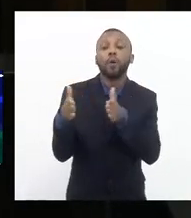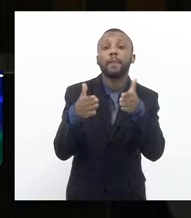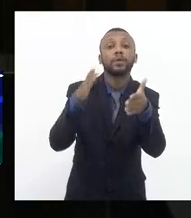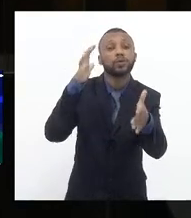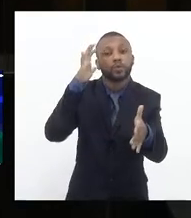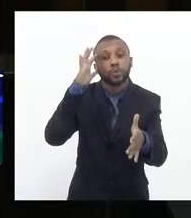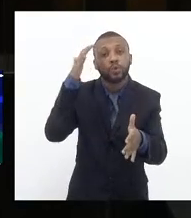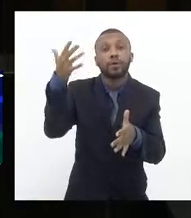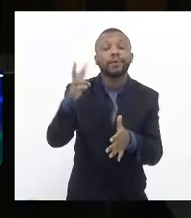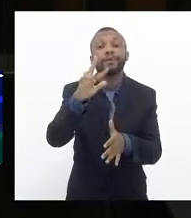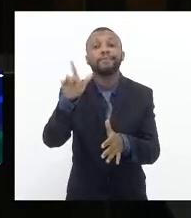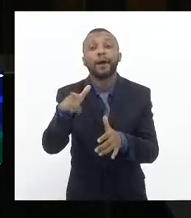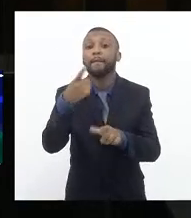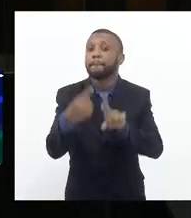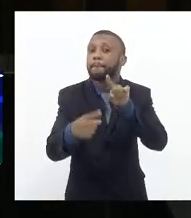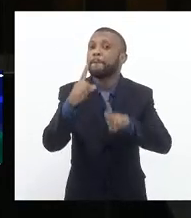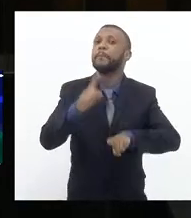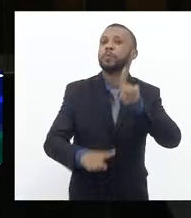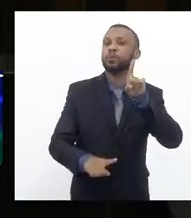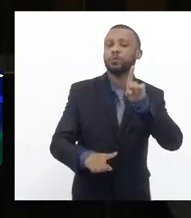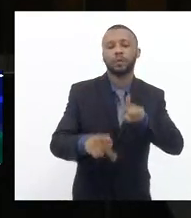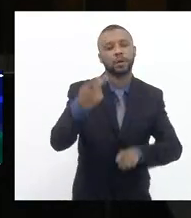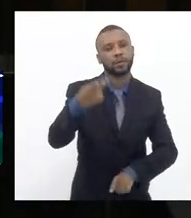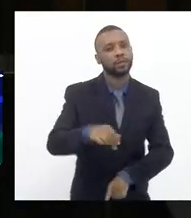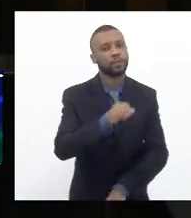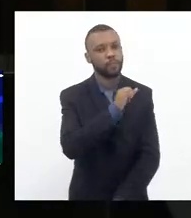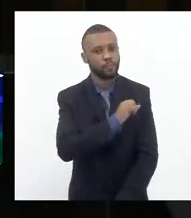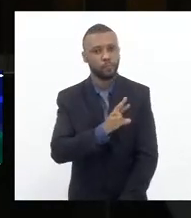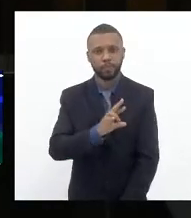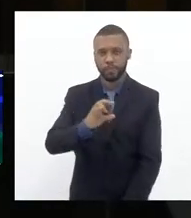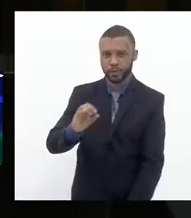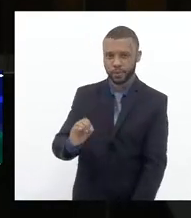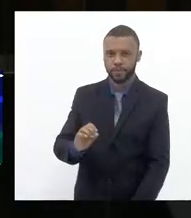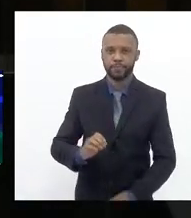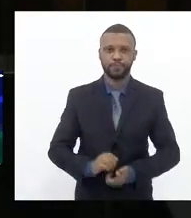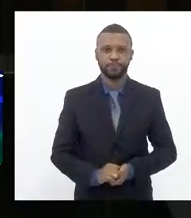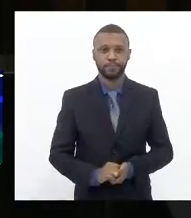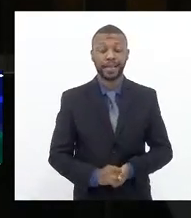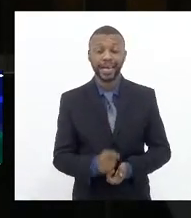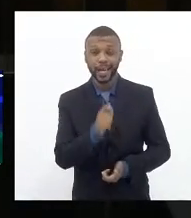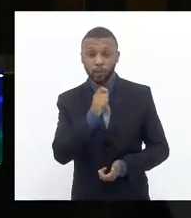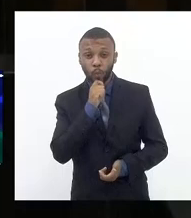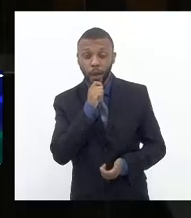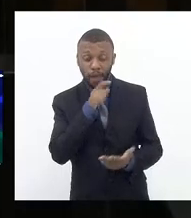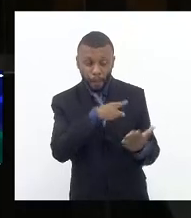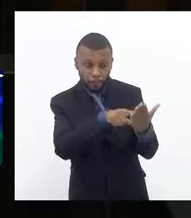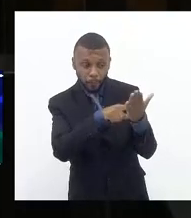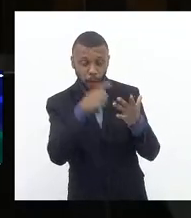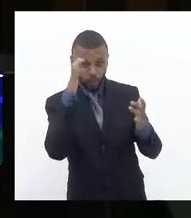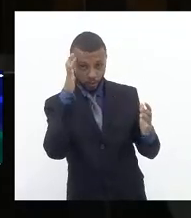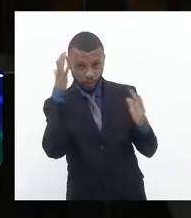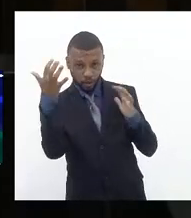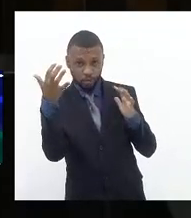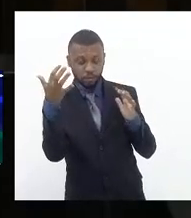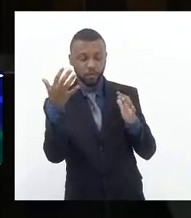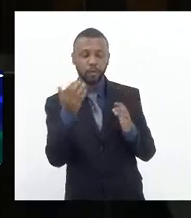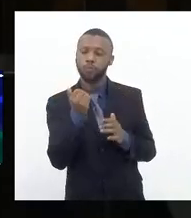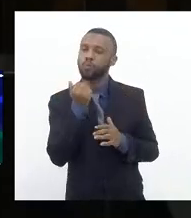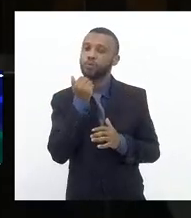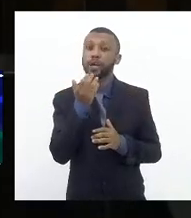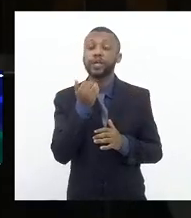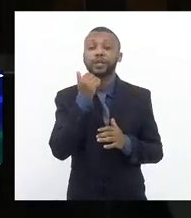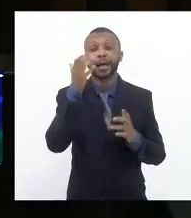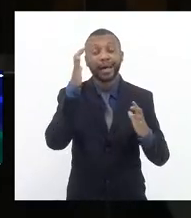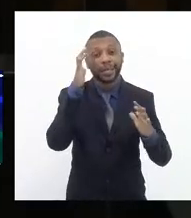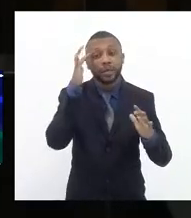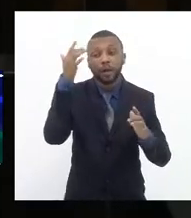o desenvolvimento do Estado do Rio de Janeiro. E, sem isso, não haverá saída da crise. Porque